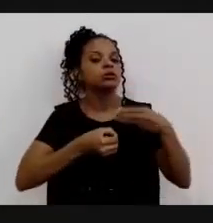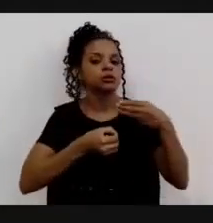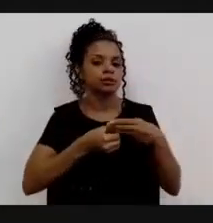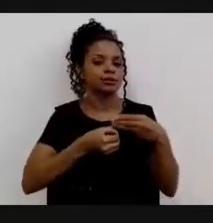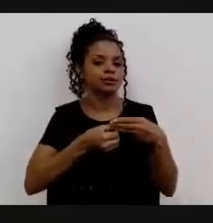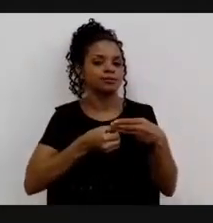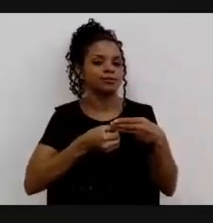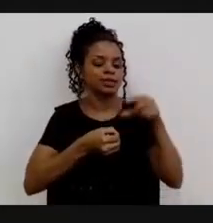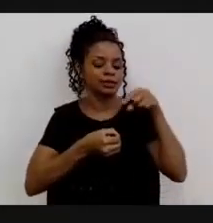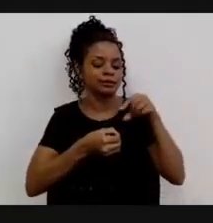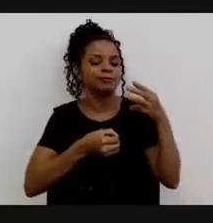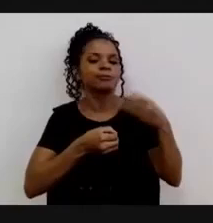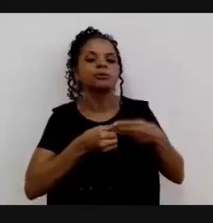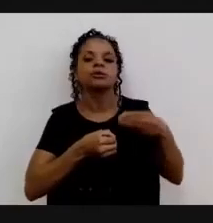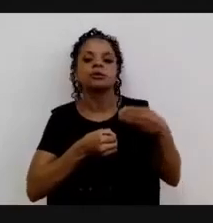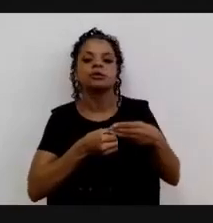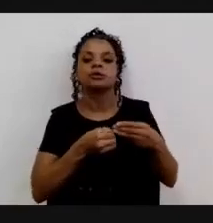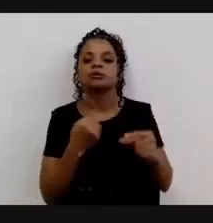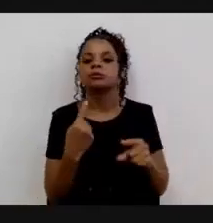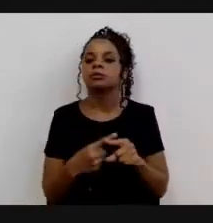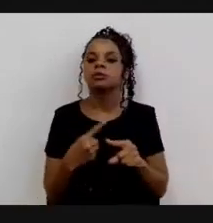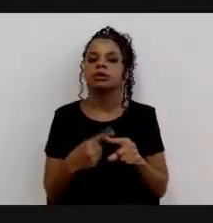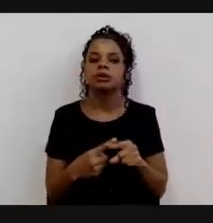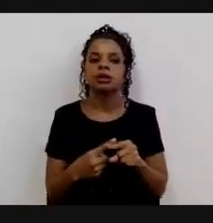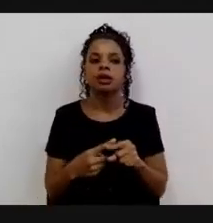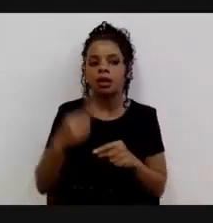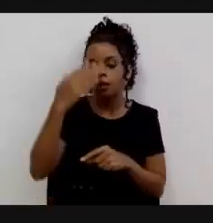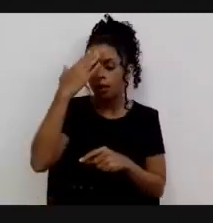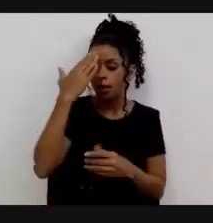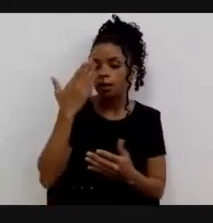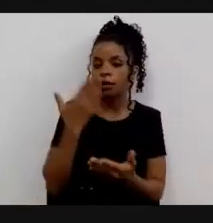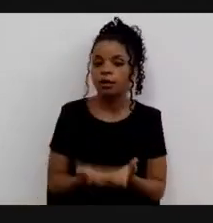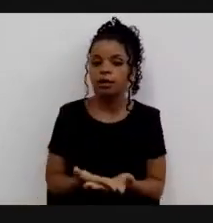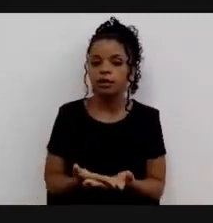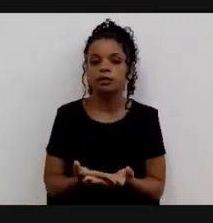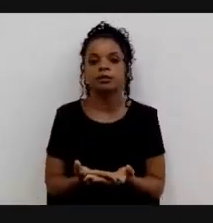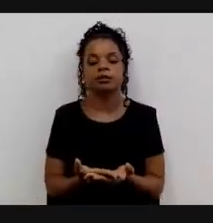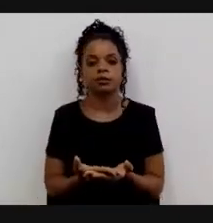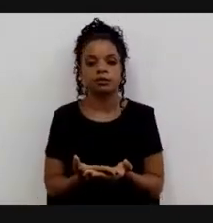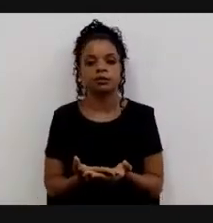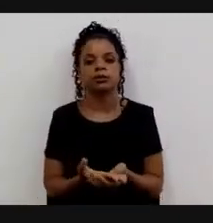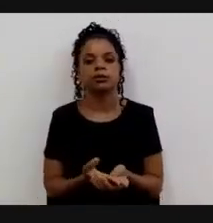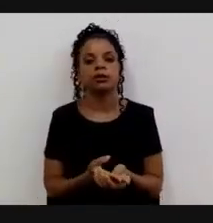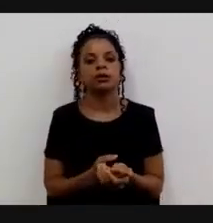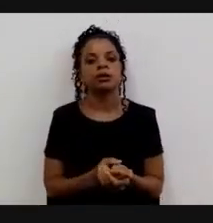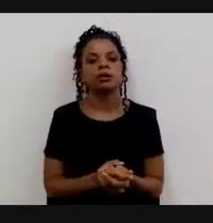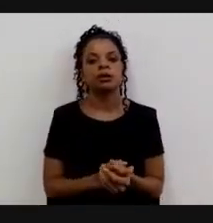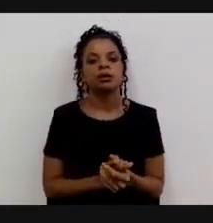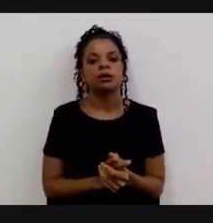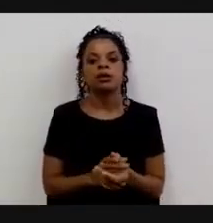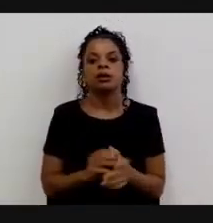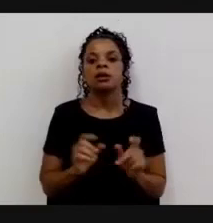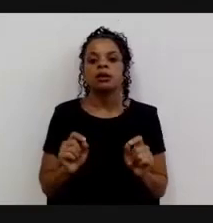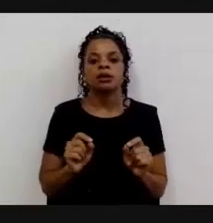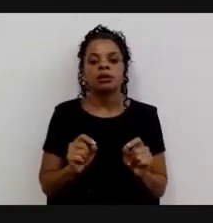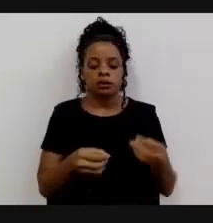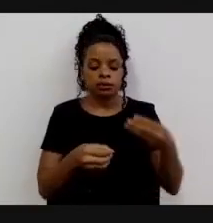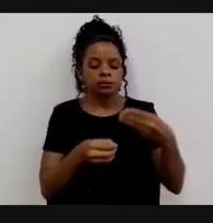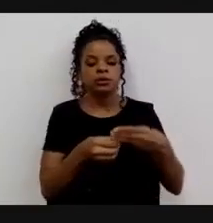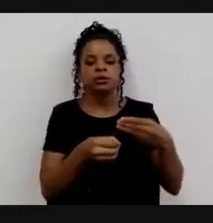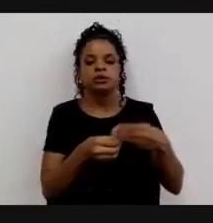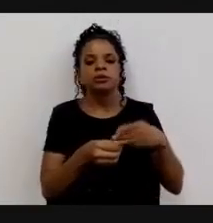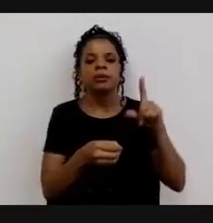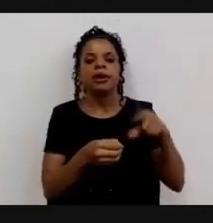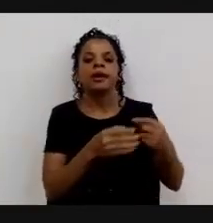município, gente, porque eu acredito muito, o Paulo estava falando aqui também, das questões dos municípios não serem atendidos, né, Paulo? As coisas nascem no